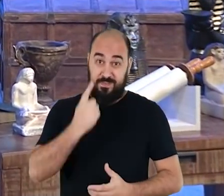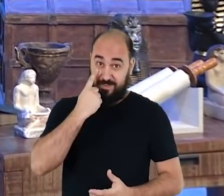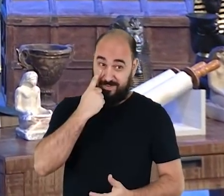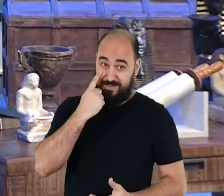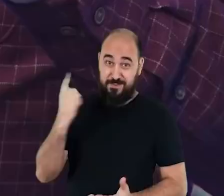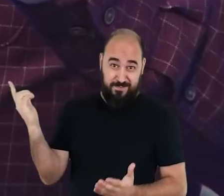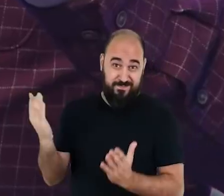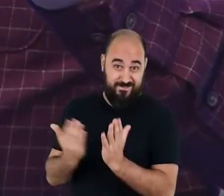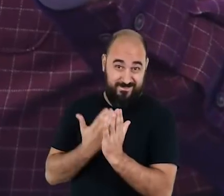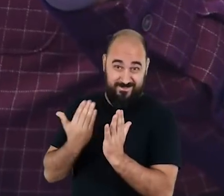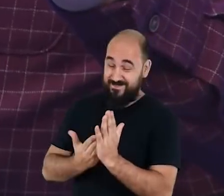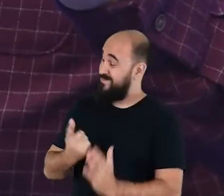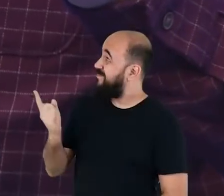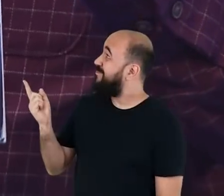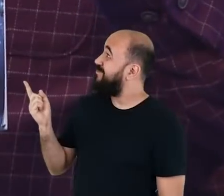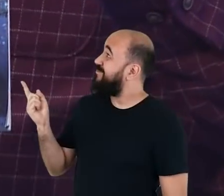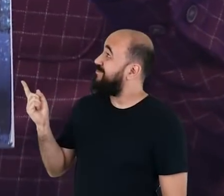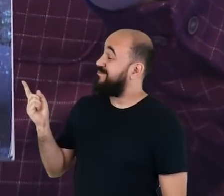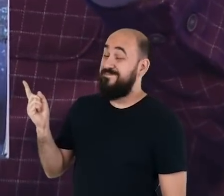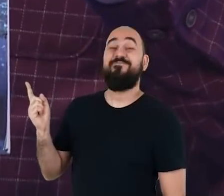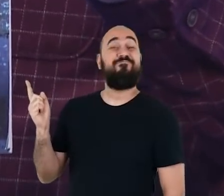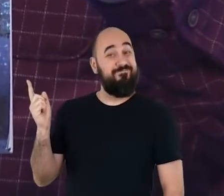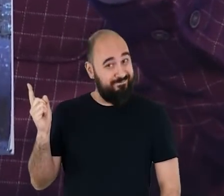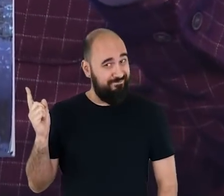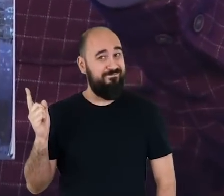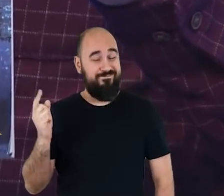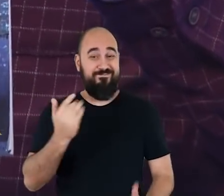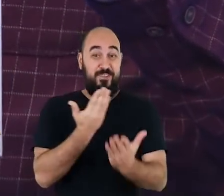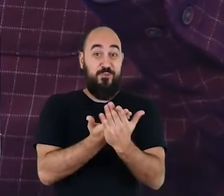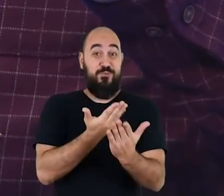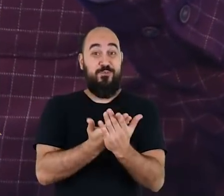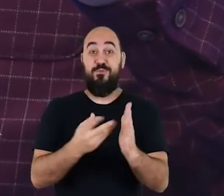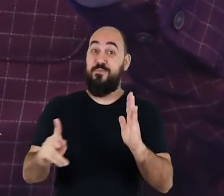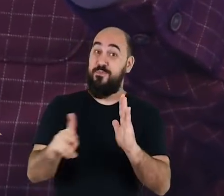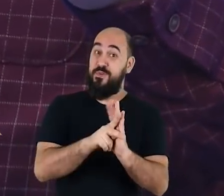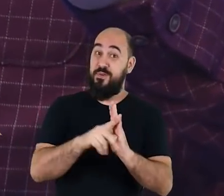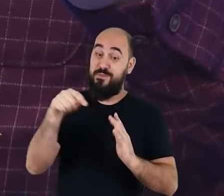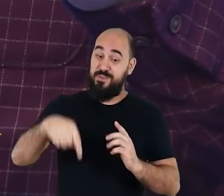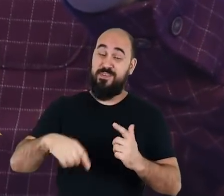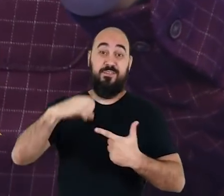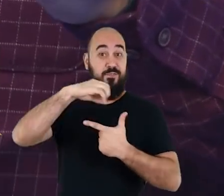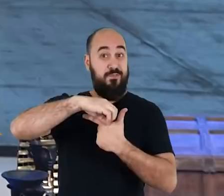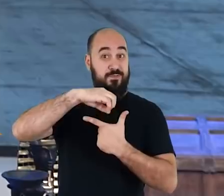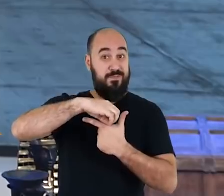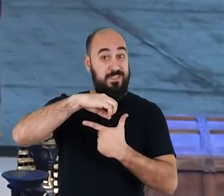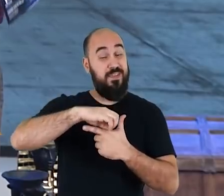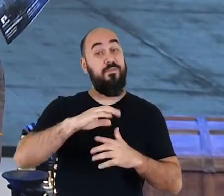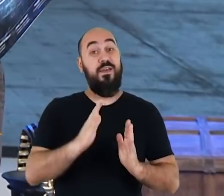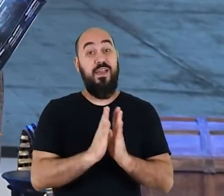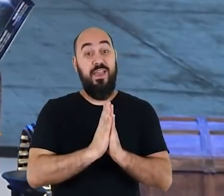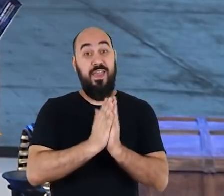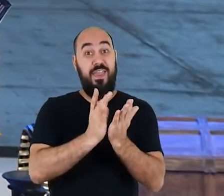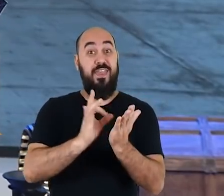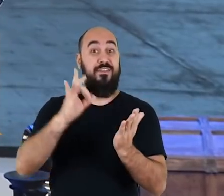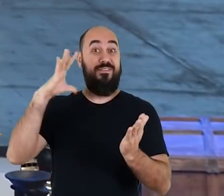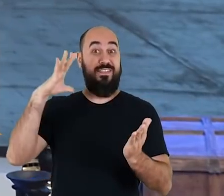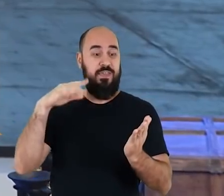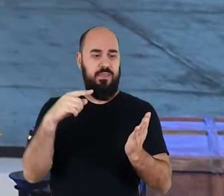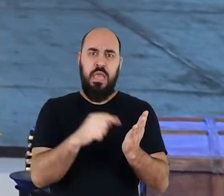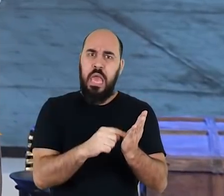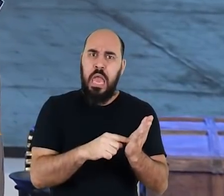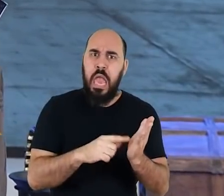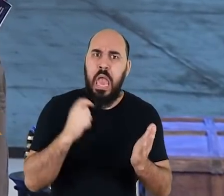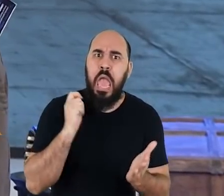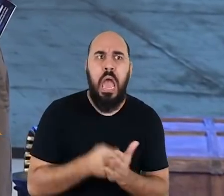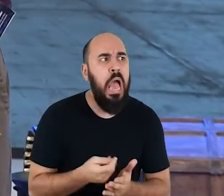da Bíblia Evidências, que foi preparado com muito carinho para você pela produção do programa Evidências. Esse curso é inteiramente grátis, você